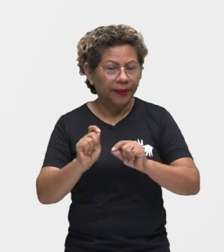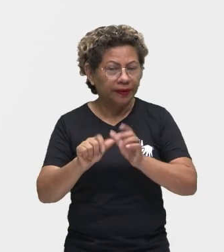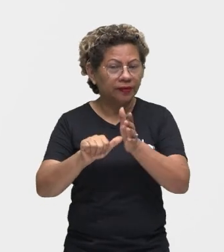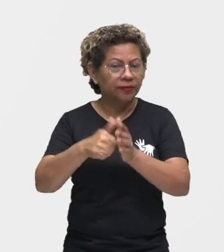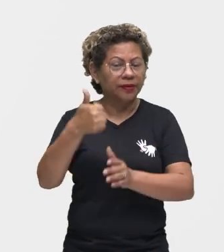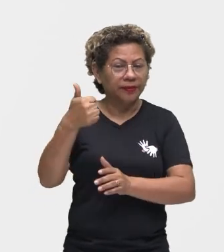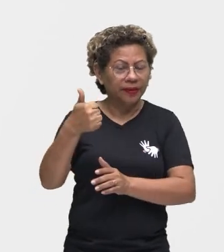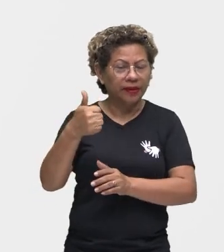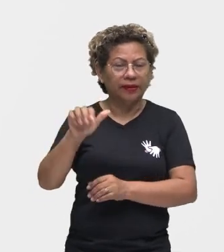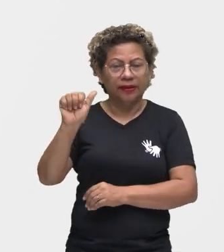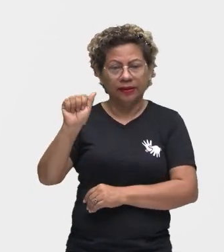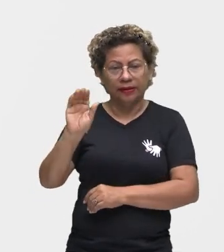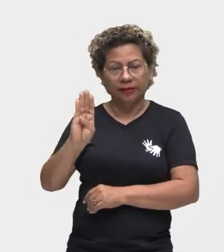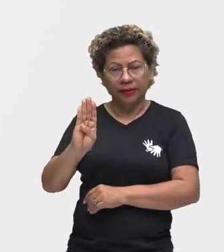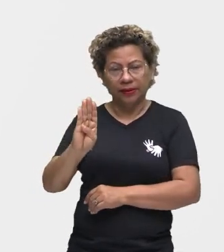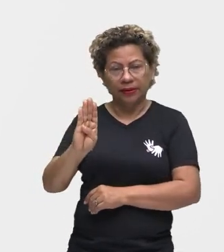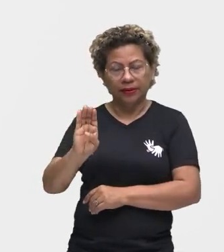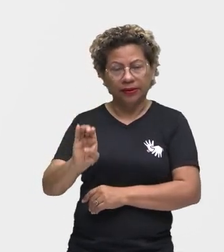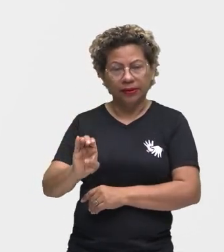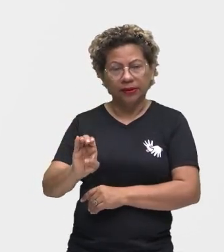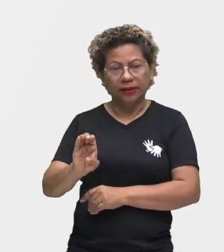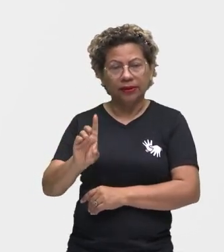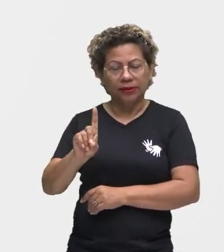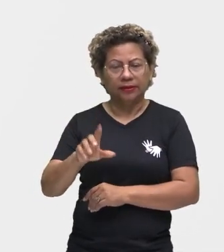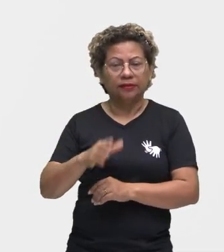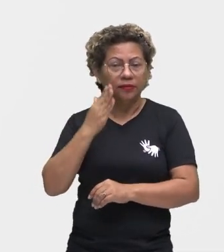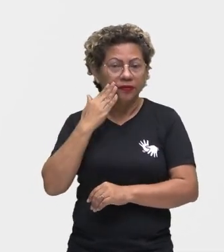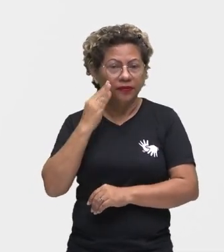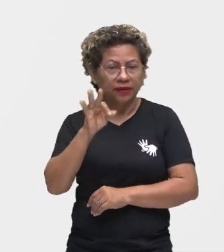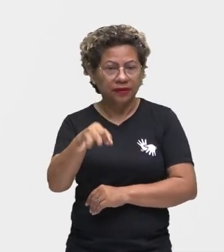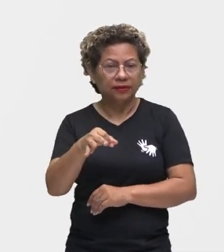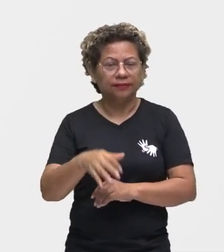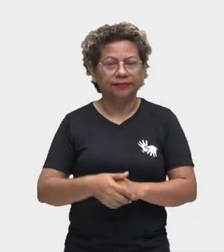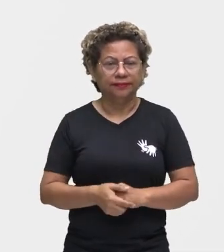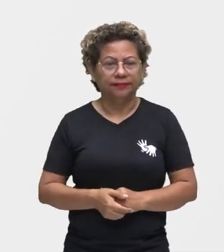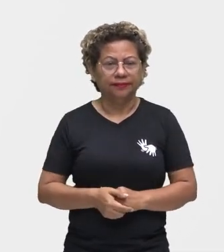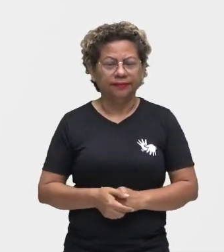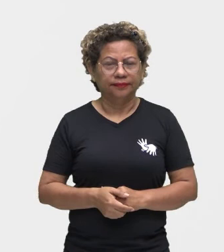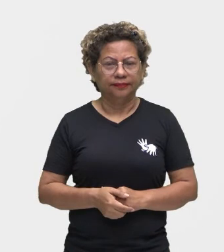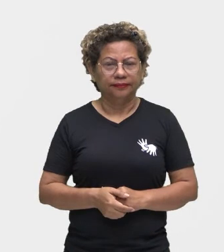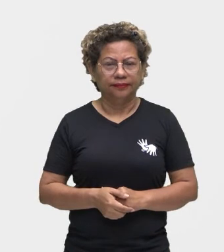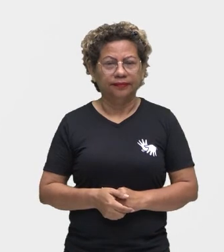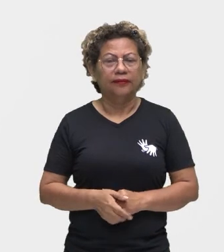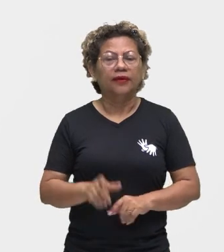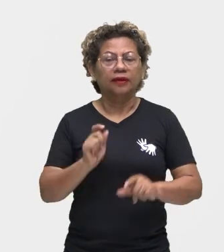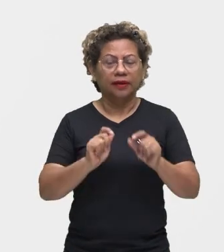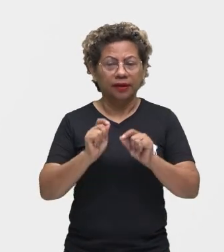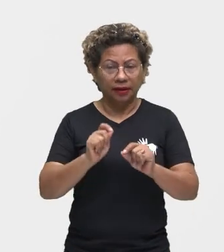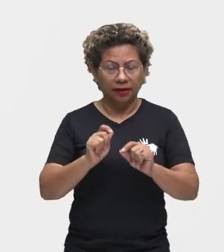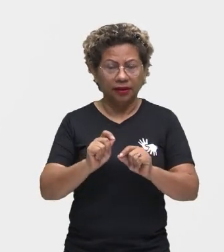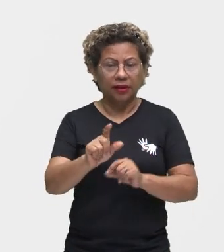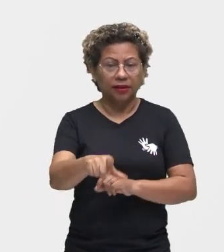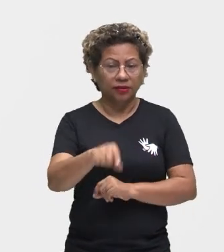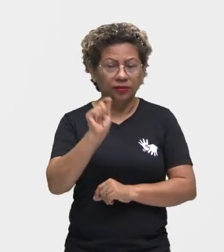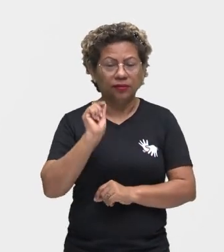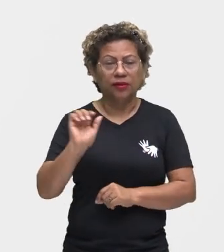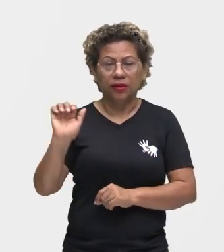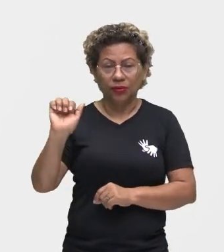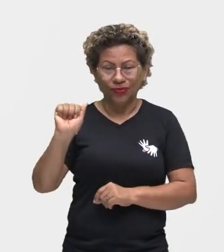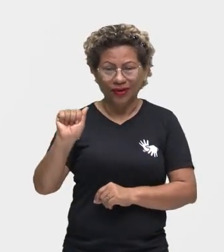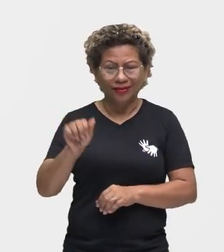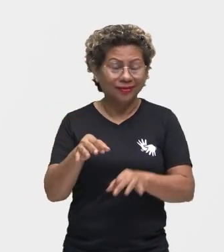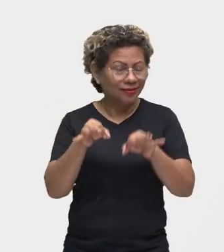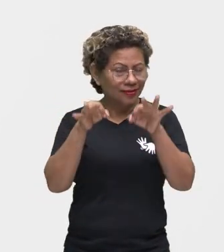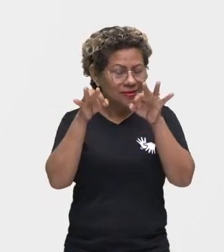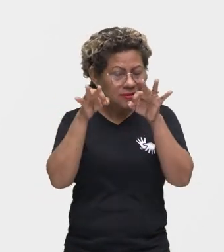flores, raízes, qual será a resposta correta? Vamos para a resposta correta? Quem respondeu aí letra A?